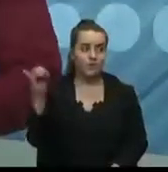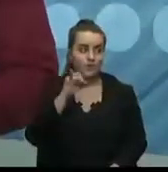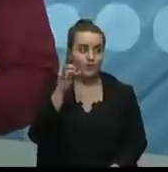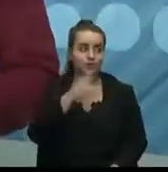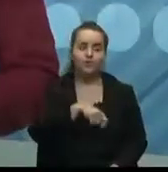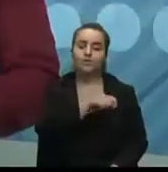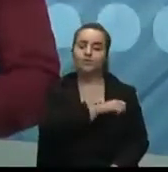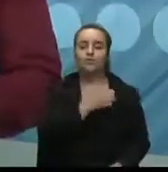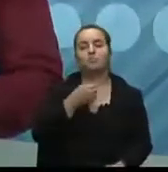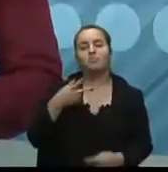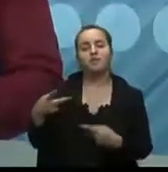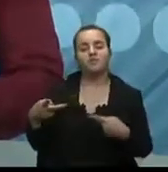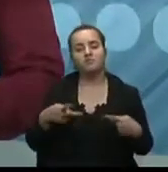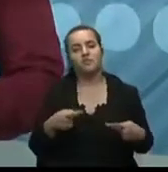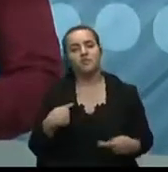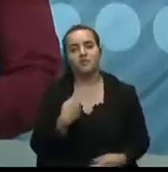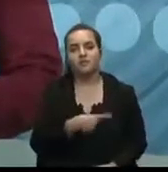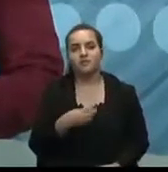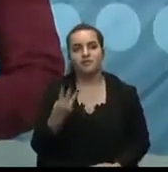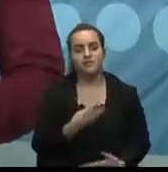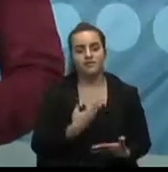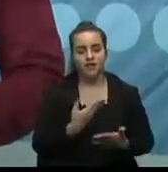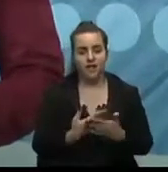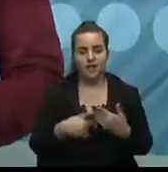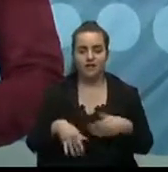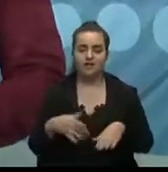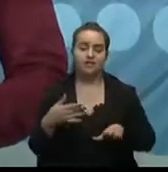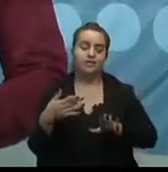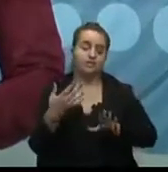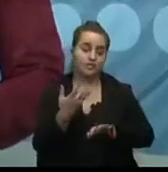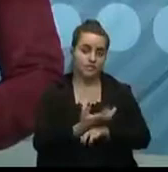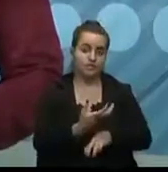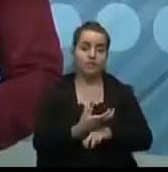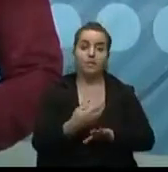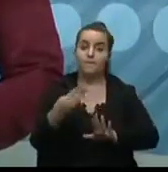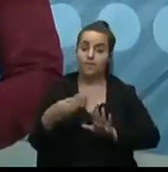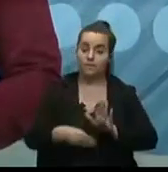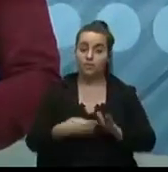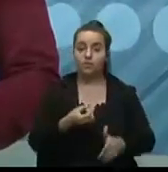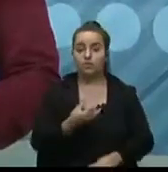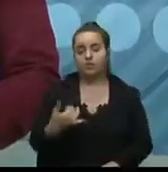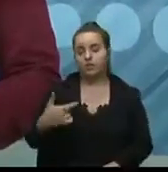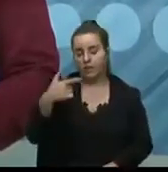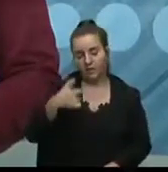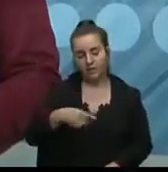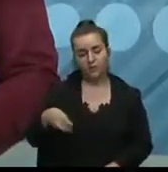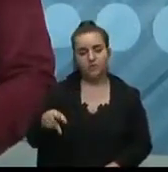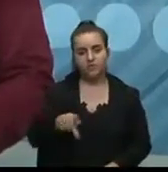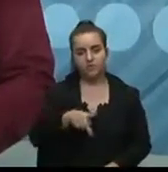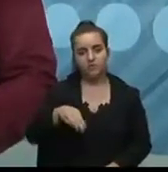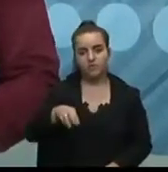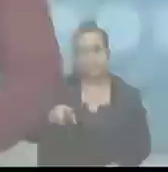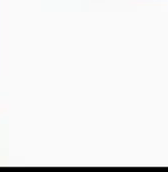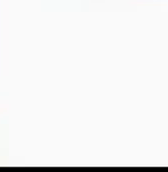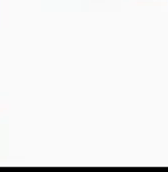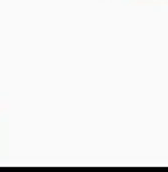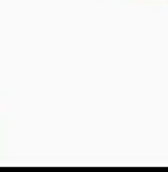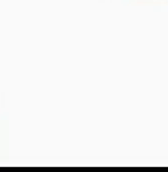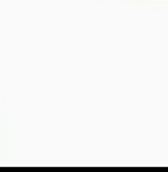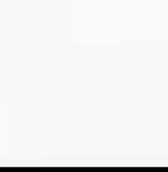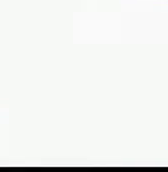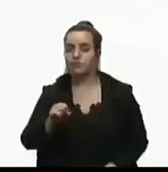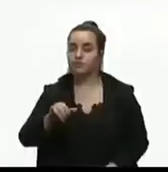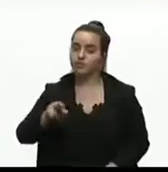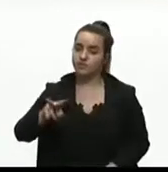Olá, aluno, seja bem-vindo à terceira aula da disciplina de Métodos Quantitativos. Eu sou o professor Marcelo Silva de Jesus,